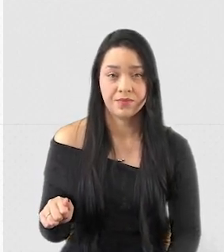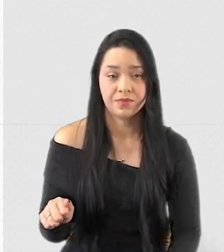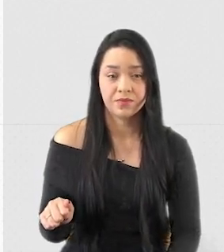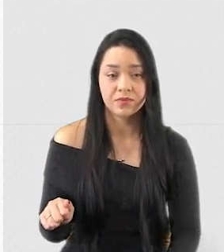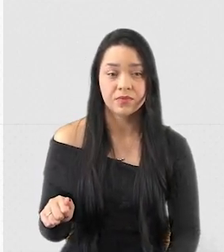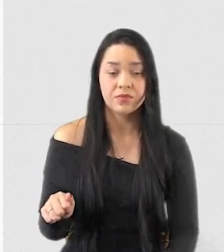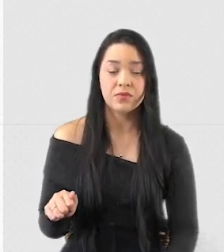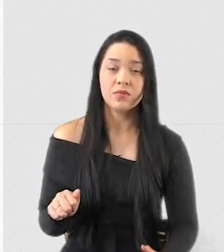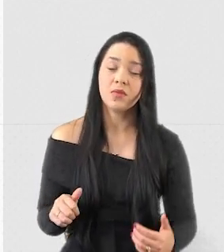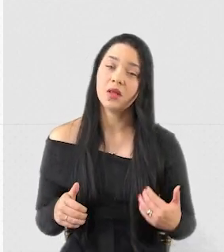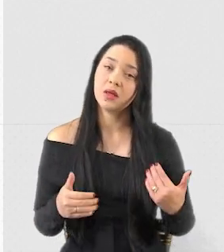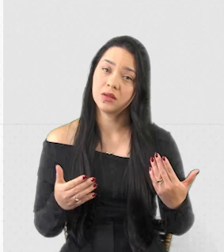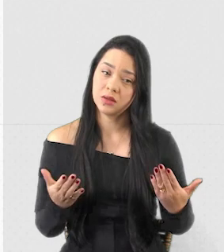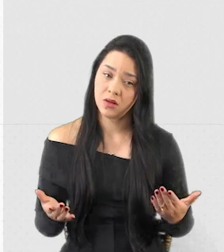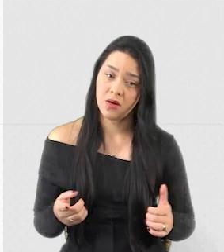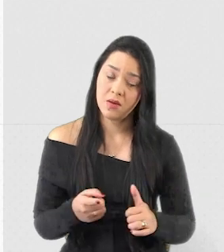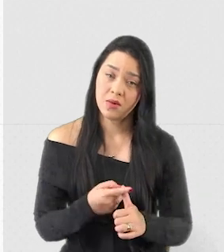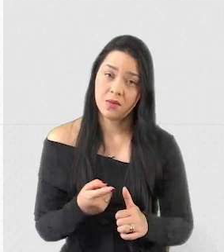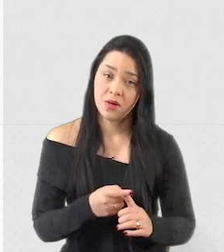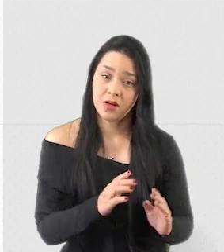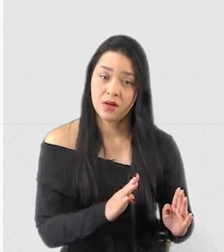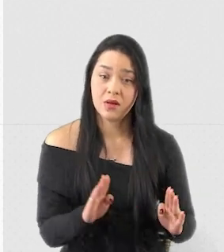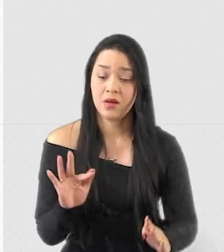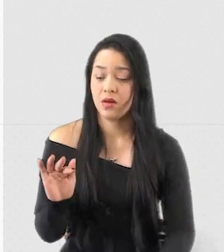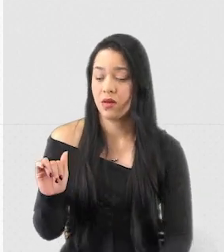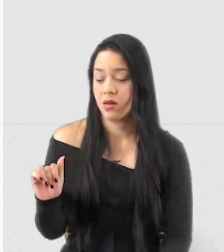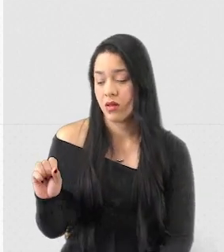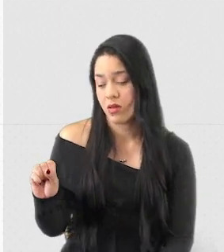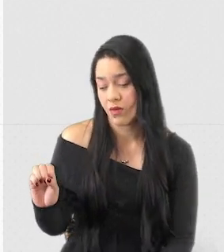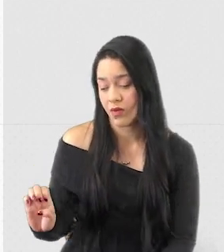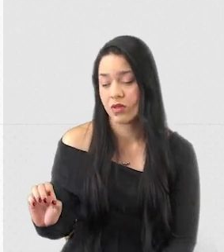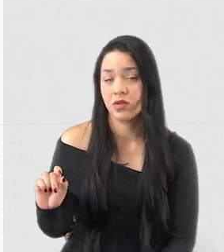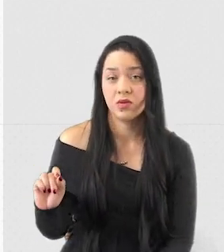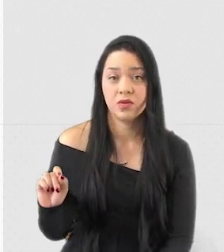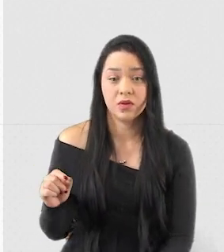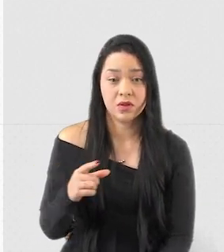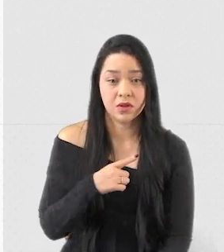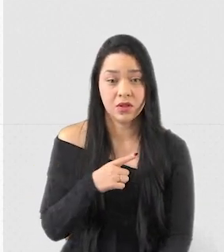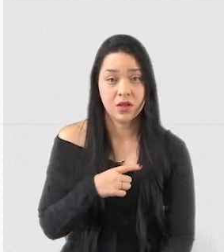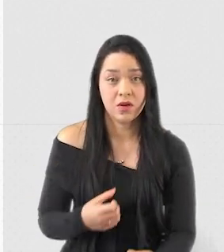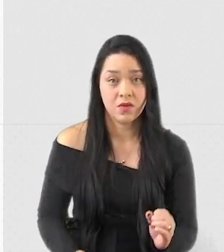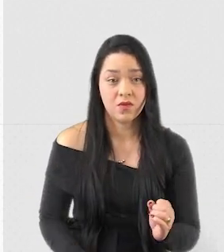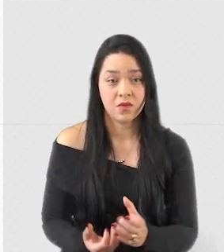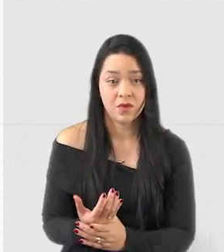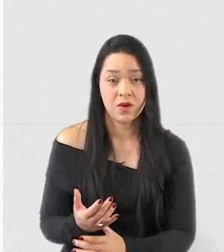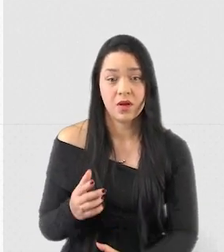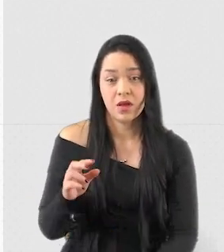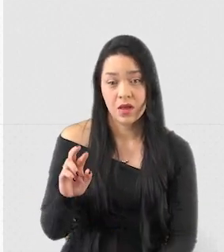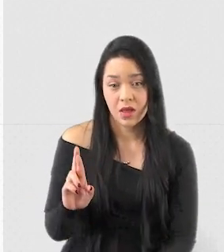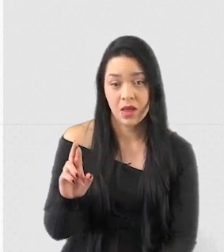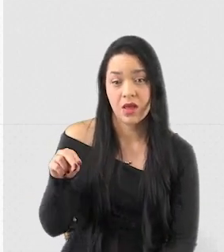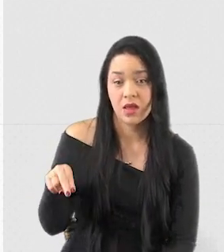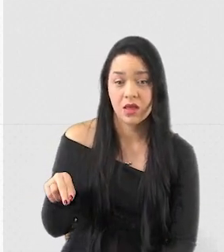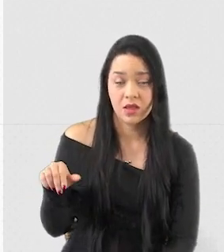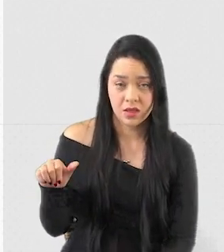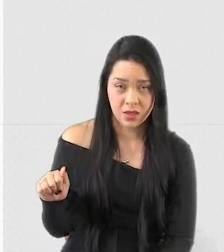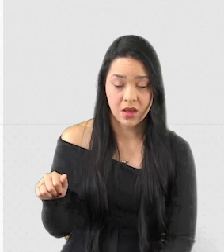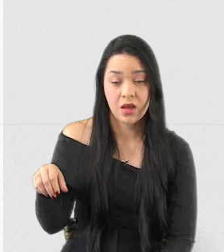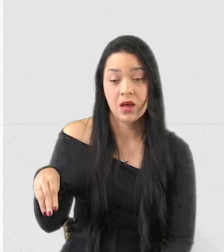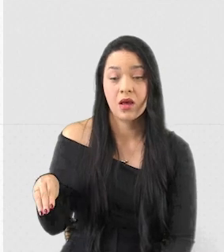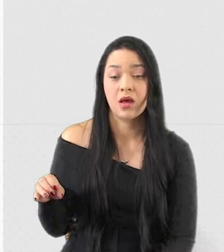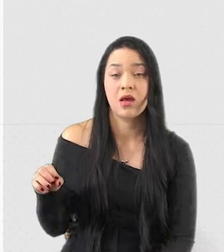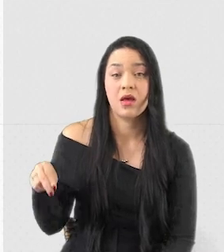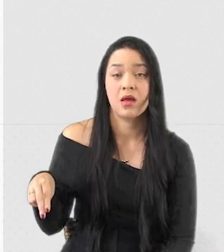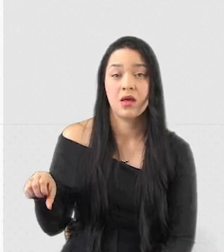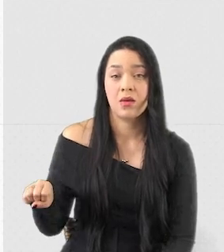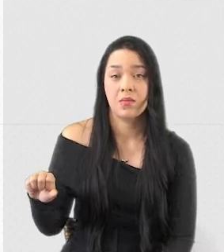pessoal? Então, a primeira fase da codificação de uma proteína é a formação de um RNA mensageiro, tá